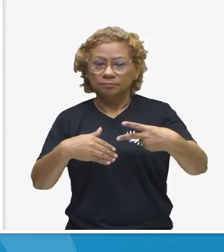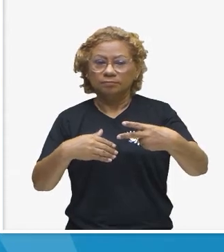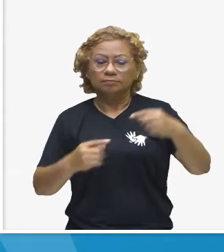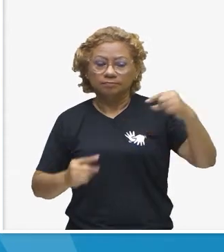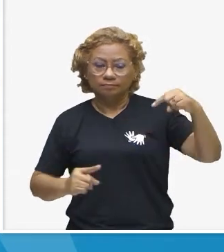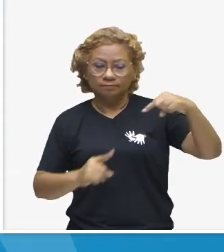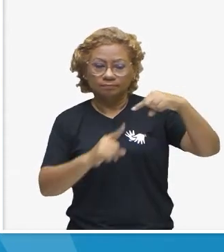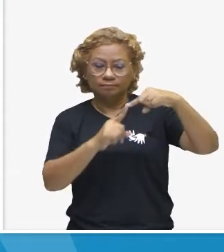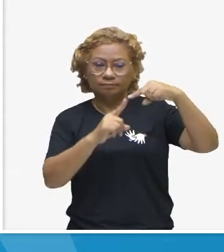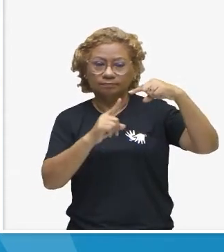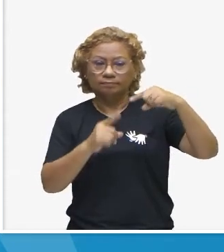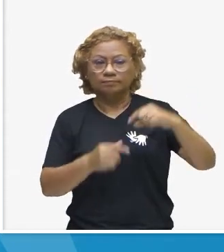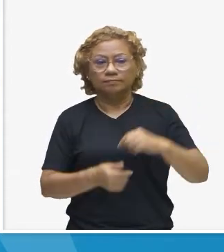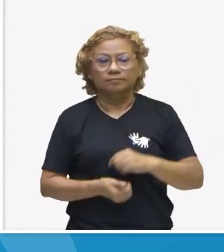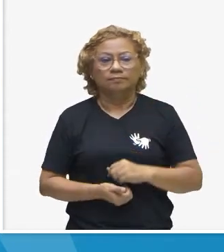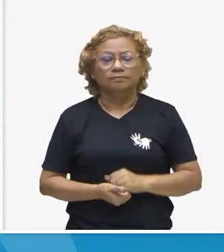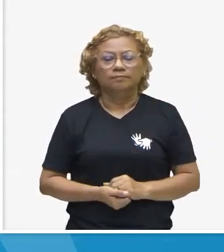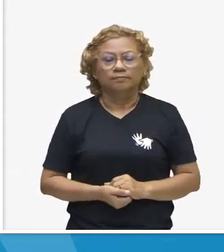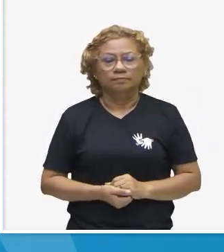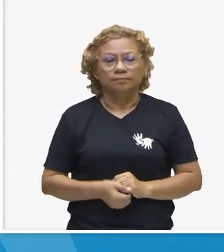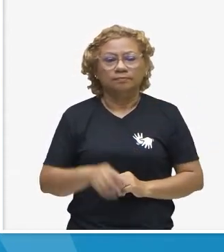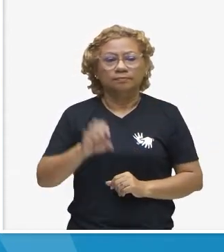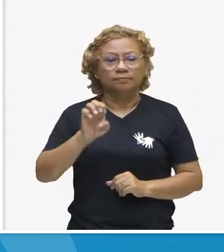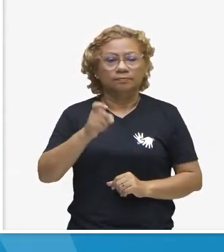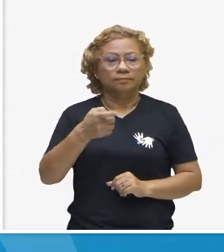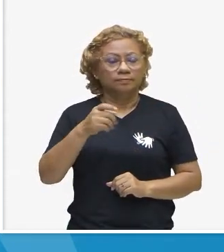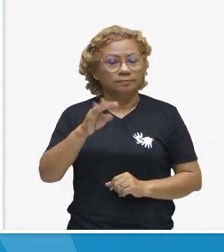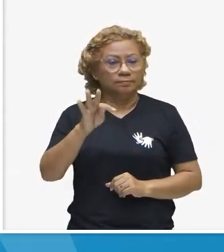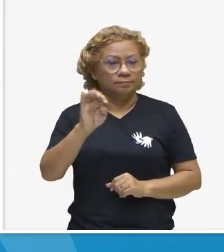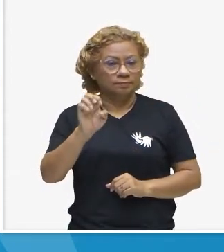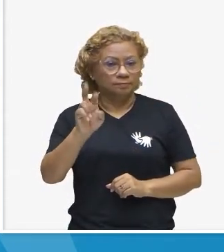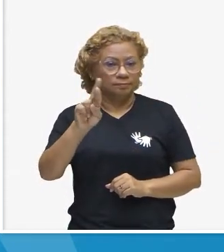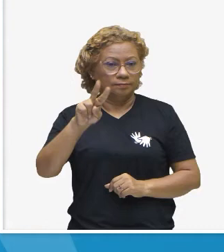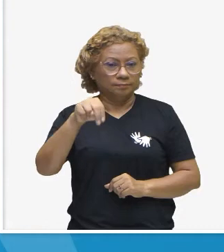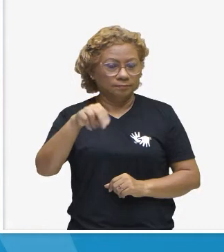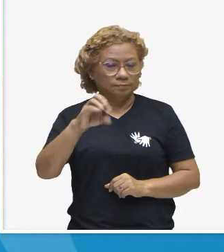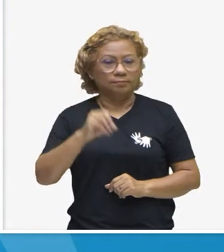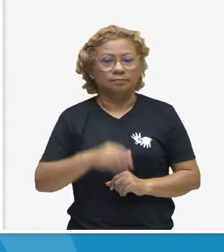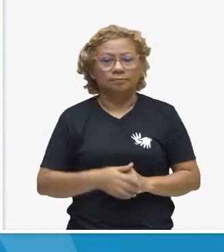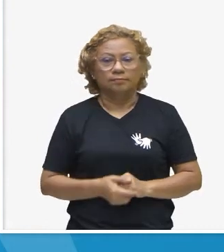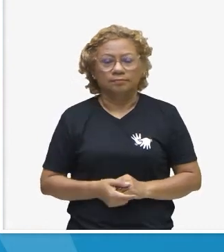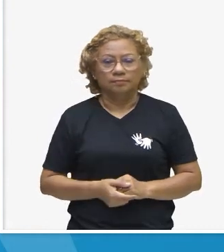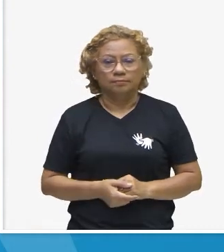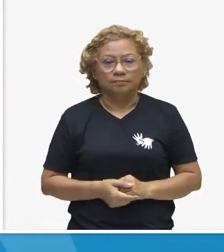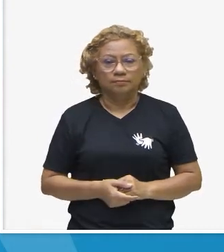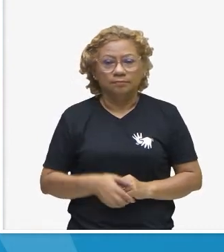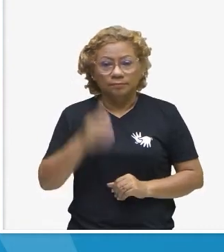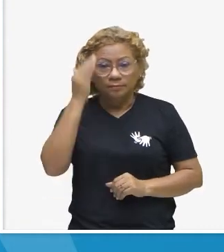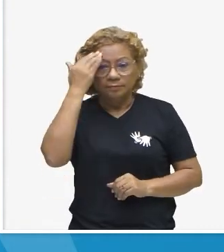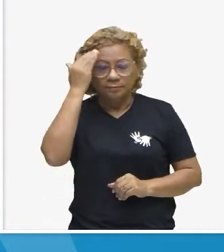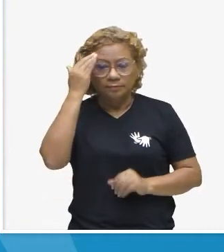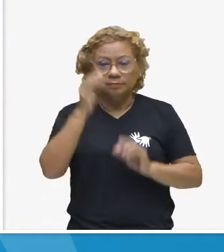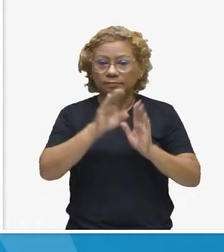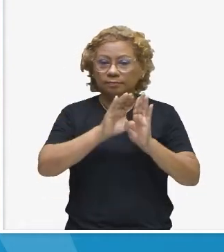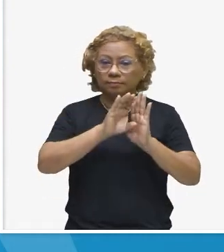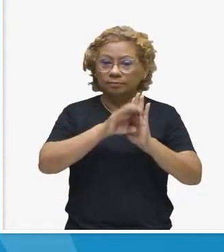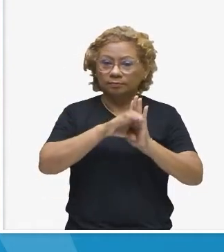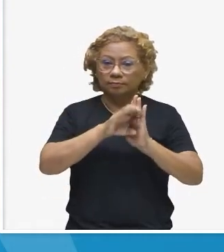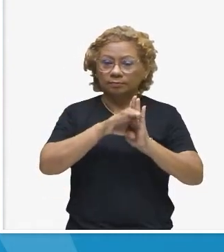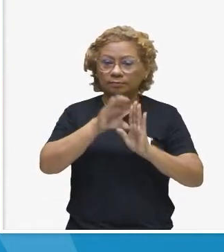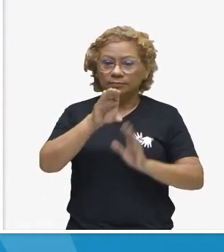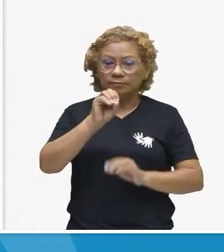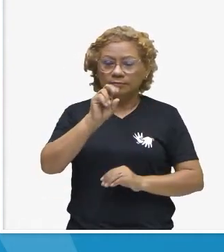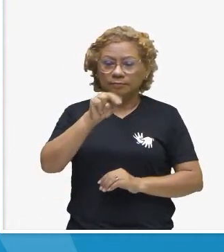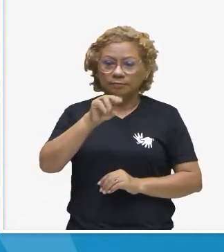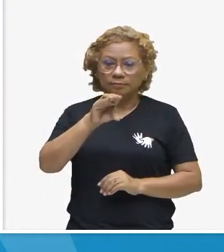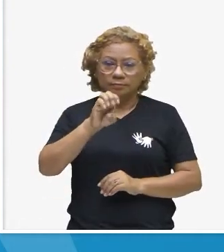alterando os lados. Então são alternos externos. Então entendam esse conceito. Quando você fala